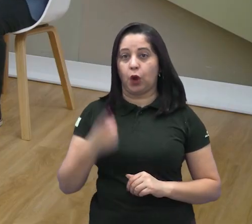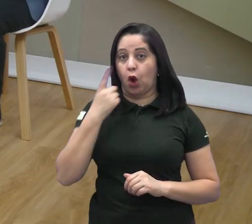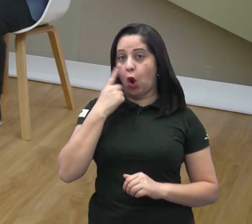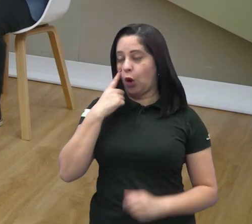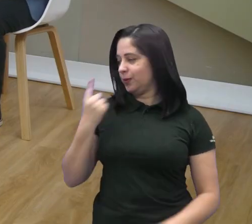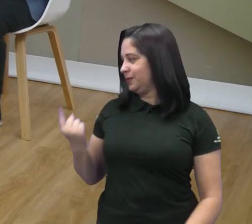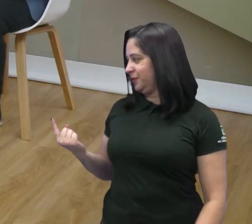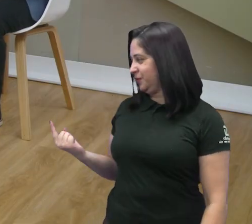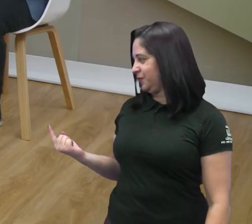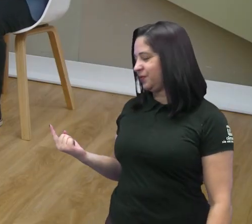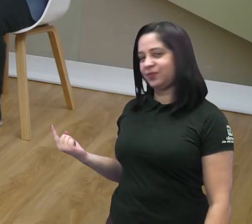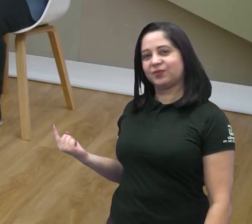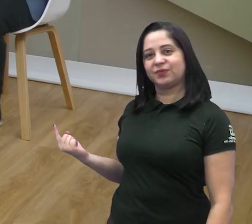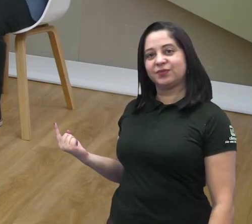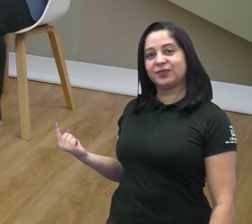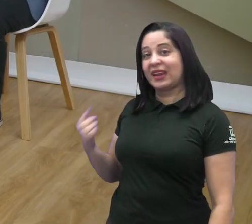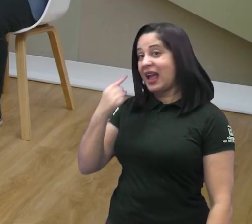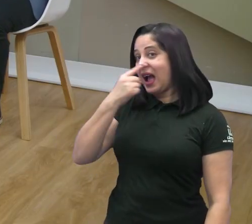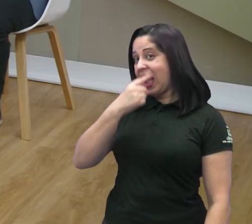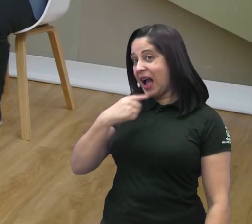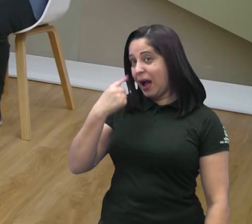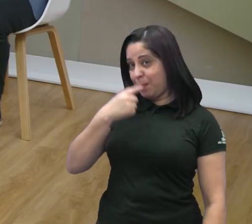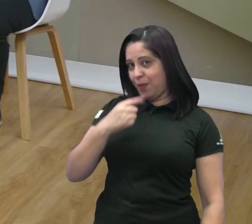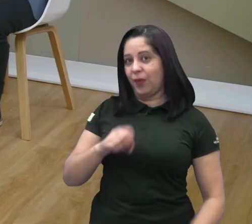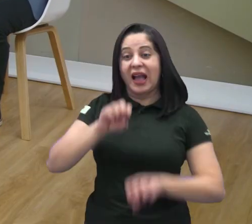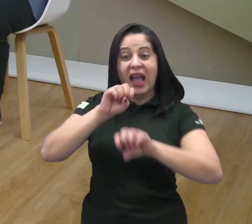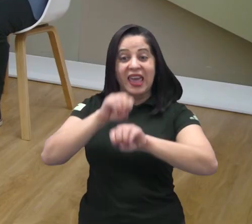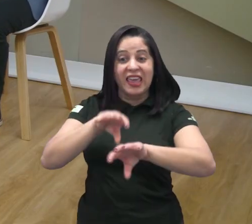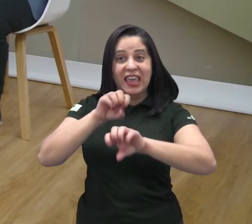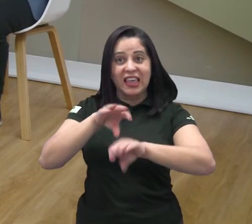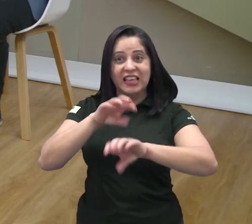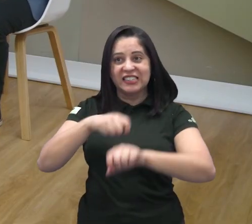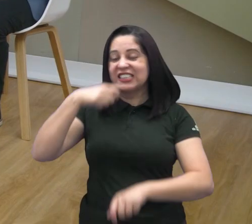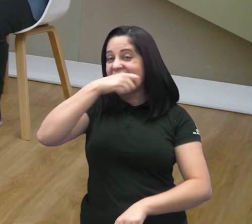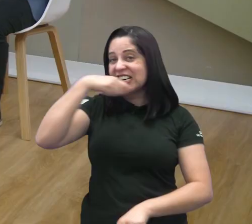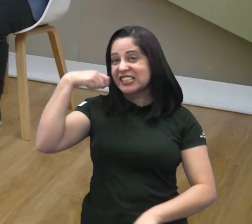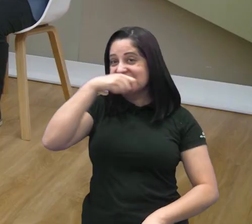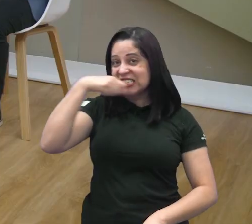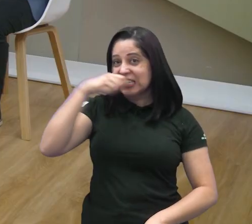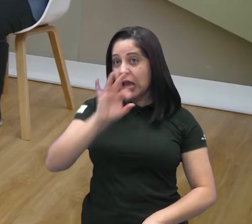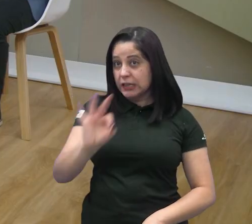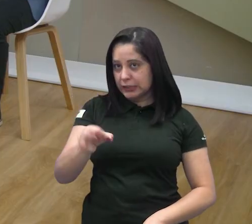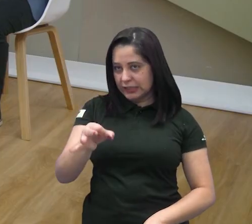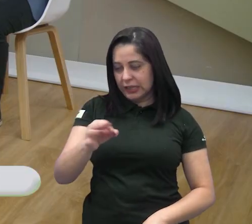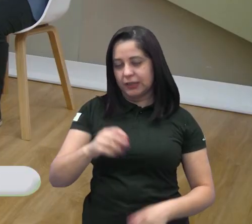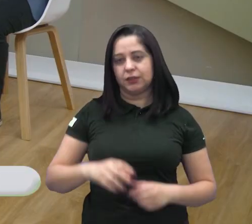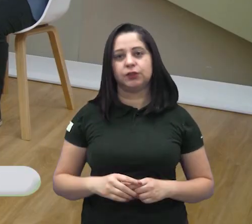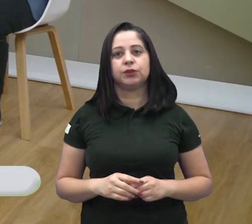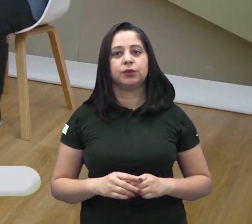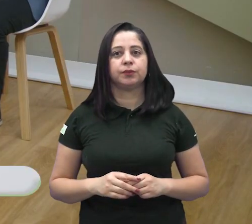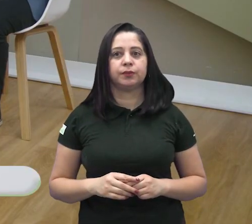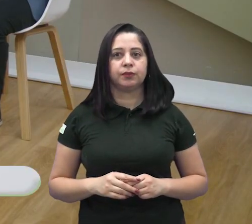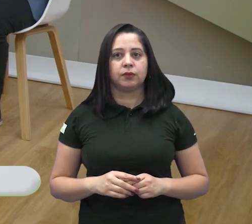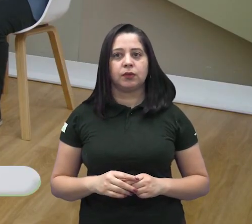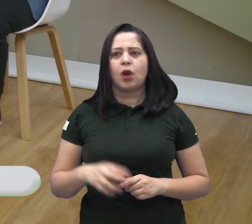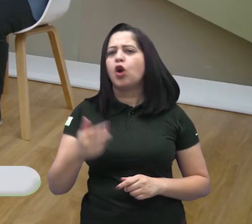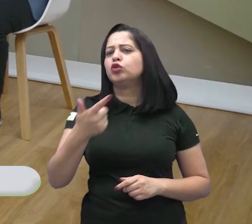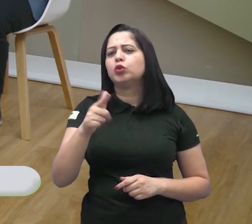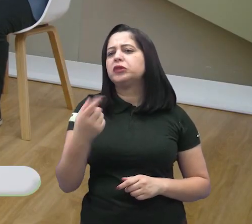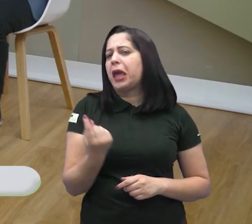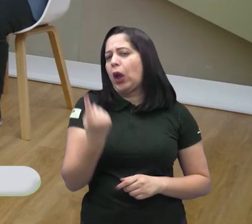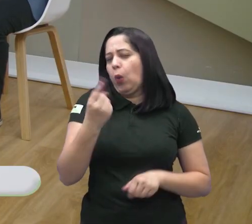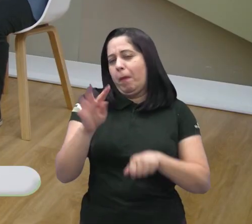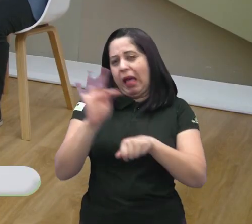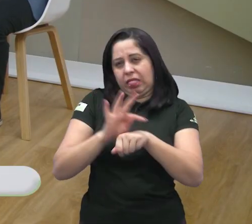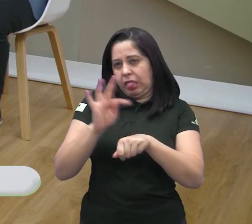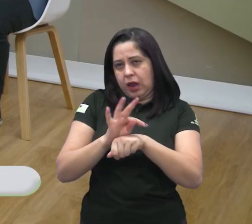né? Isso aqui a gente ensina o paciente a fazer a escovação. Não existe uma técnica só, existem